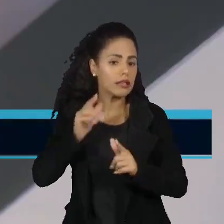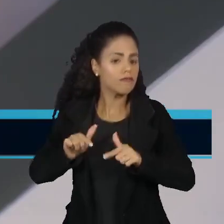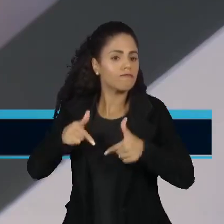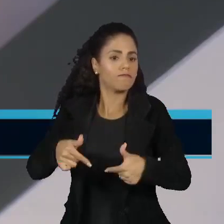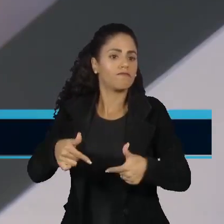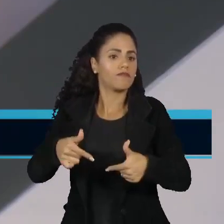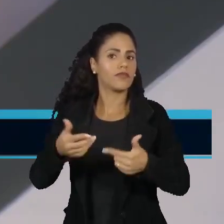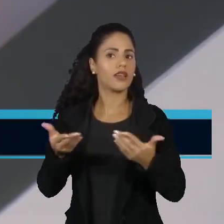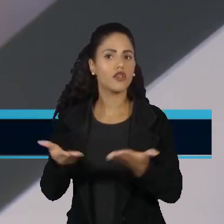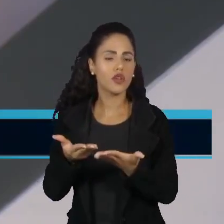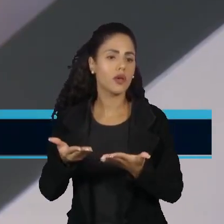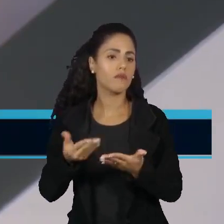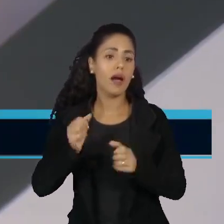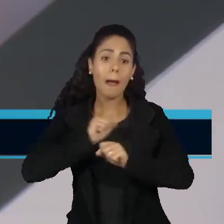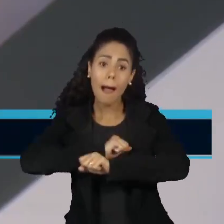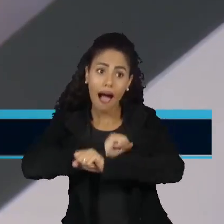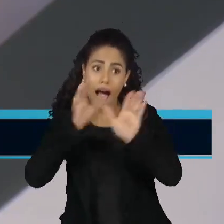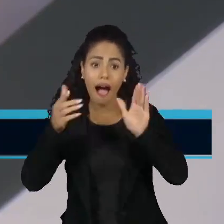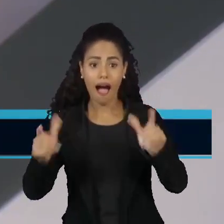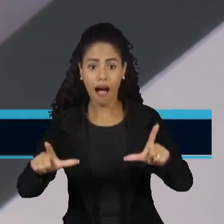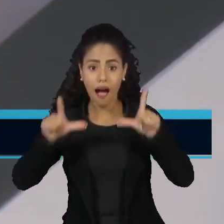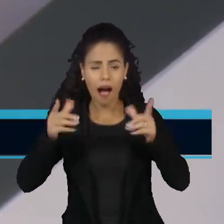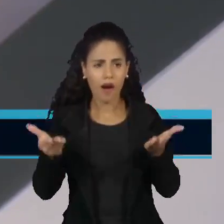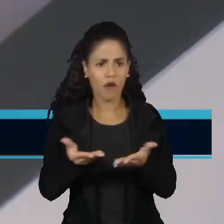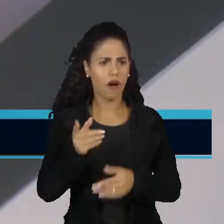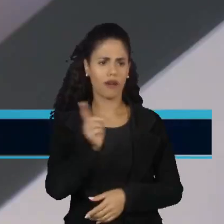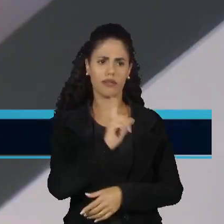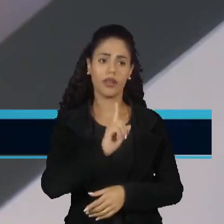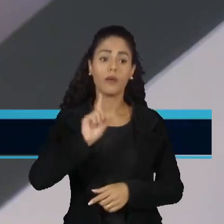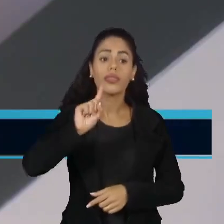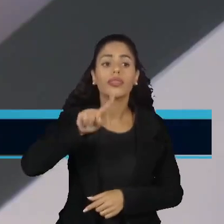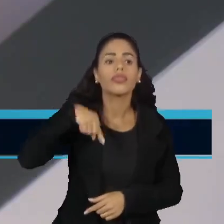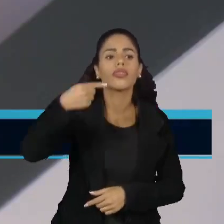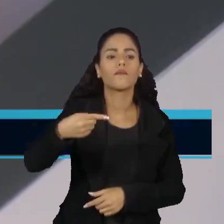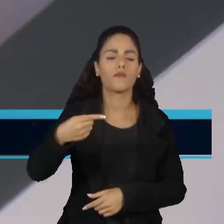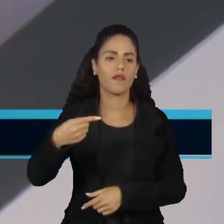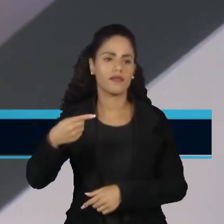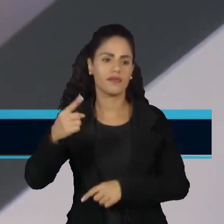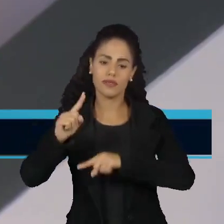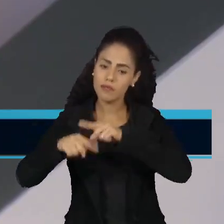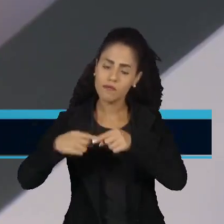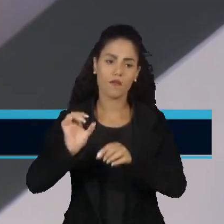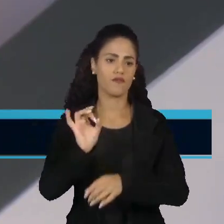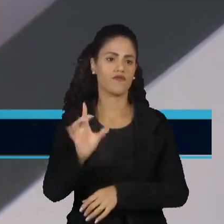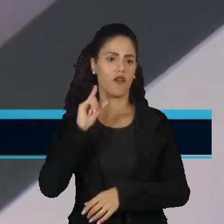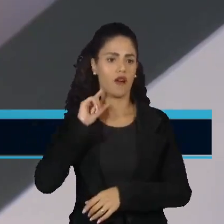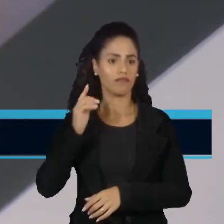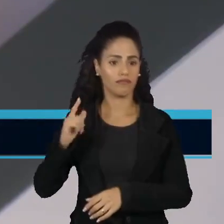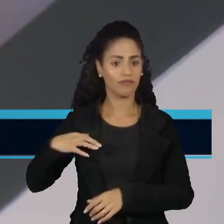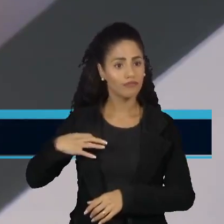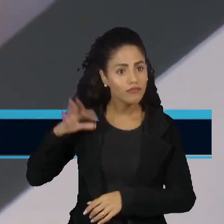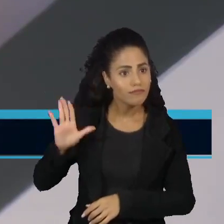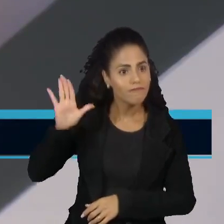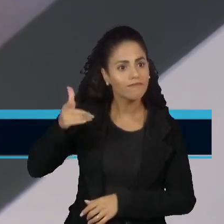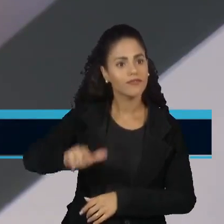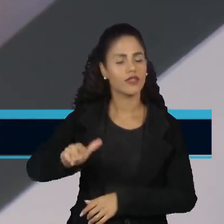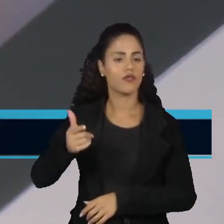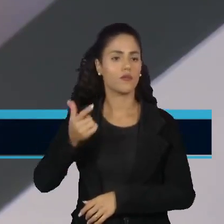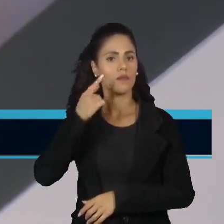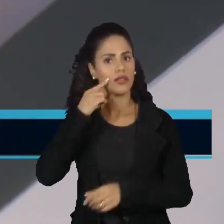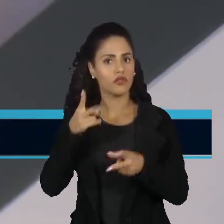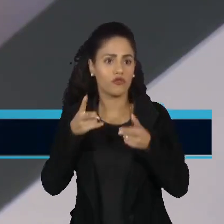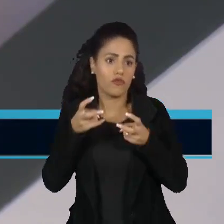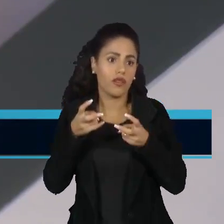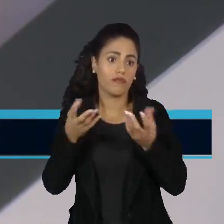problemas, que não vão aparecer para este governo apenas se vier a se reeleger, mas já na segunda metade do